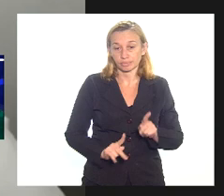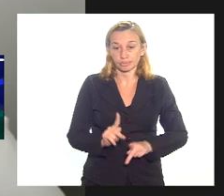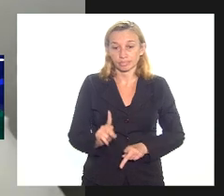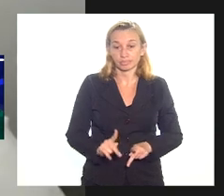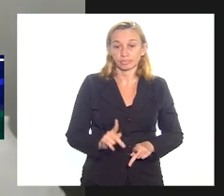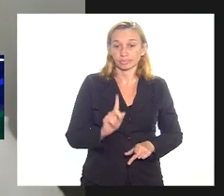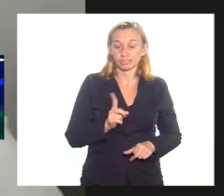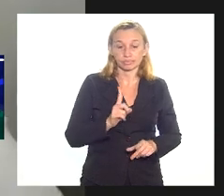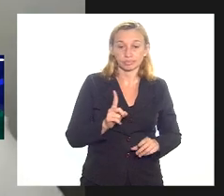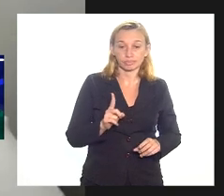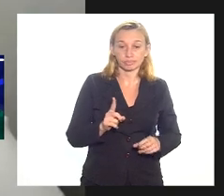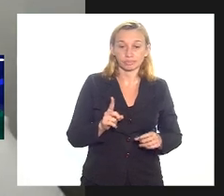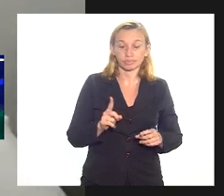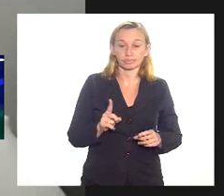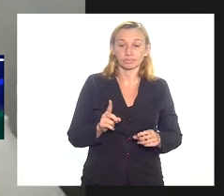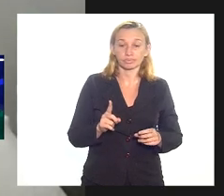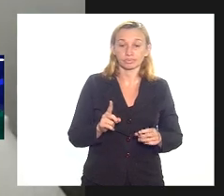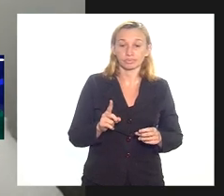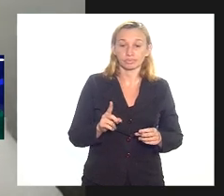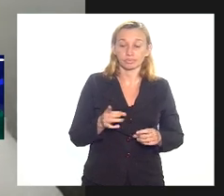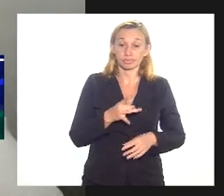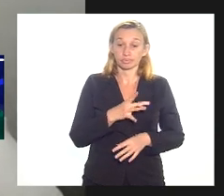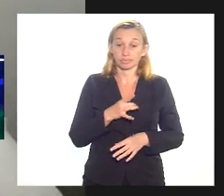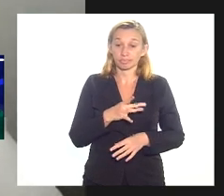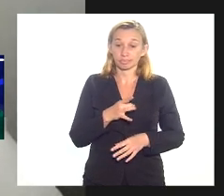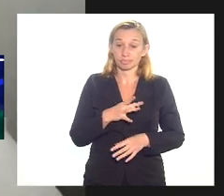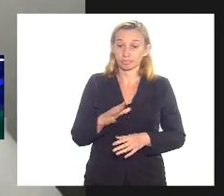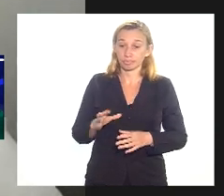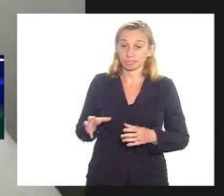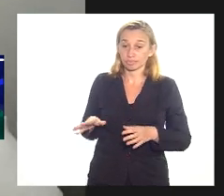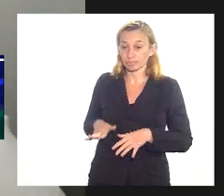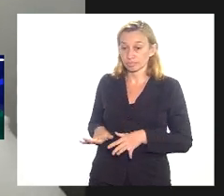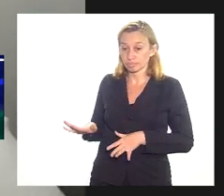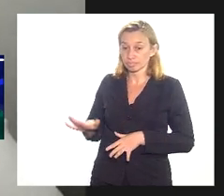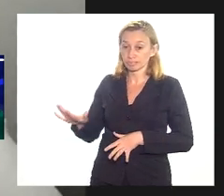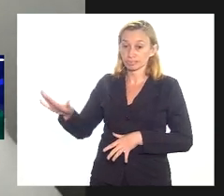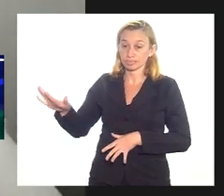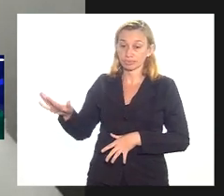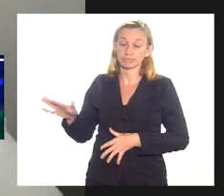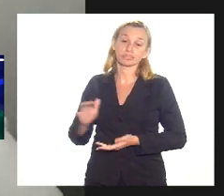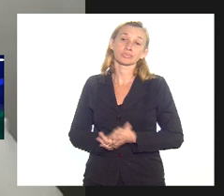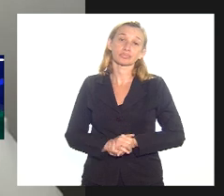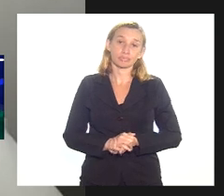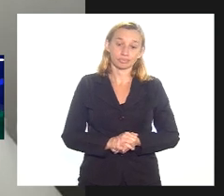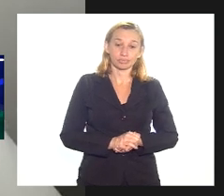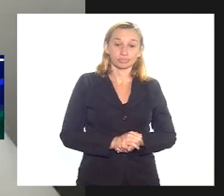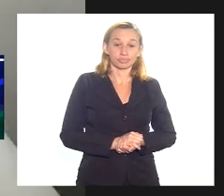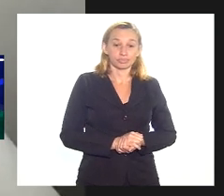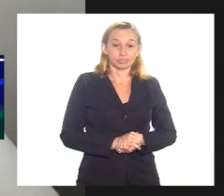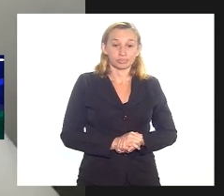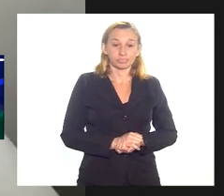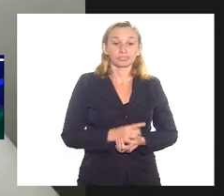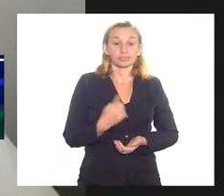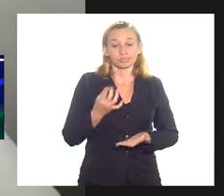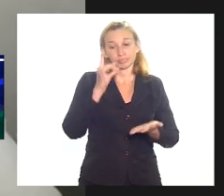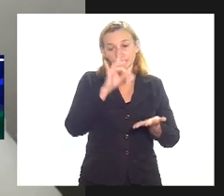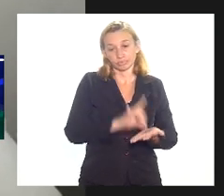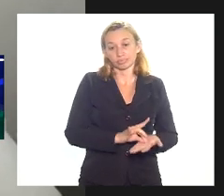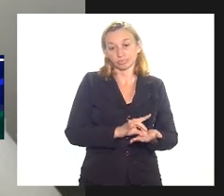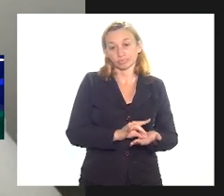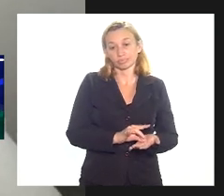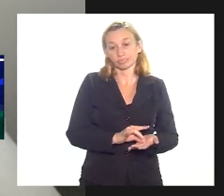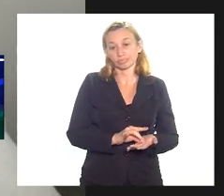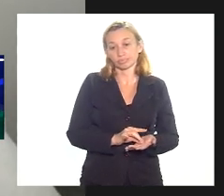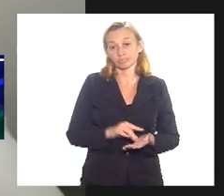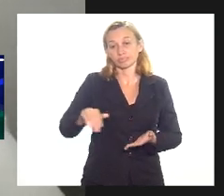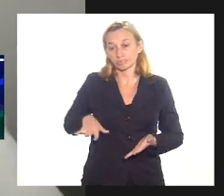cause terror, pânico e uma ação completamente desproporcional com a nossa realidade hoje nas